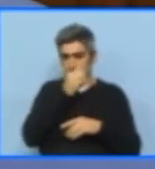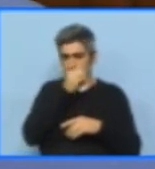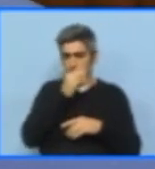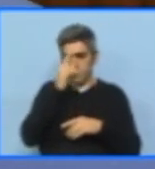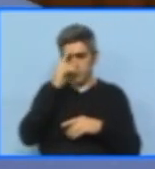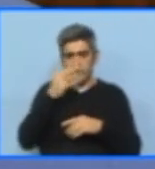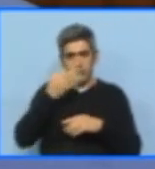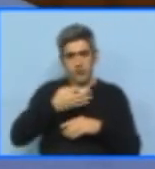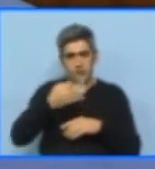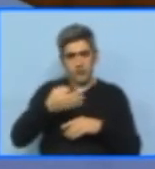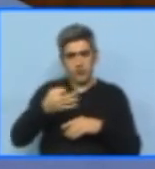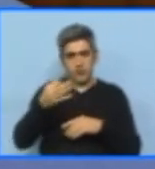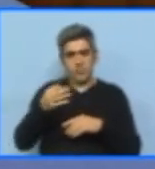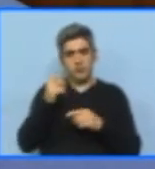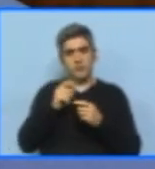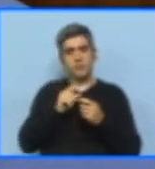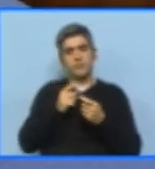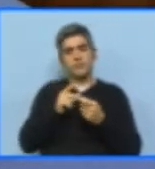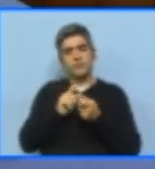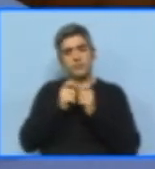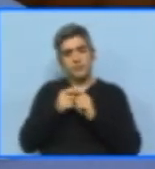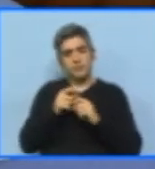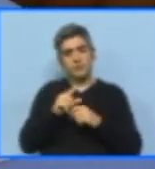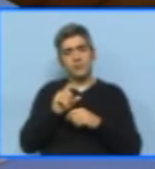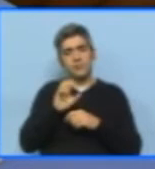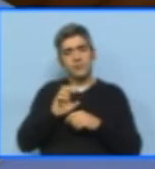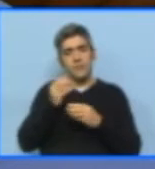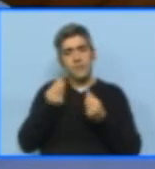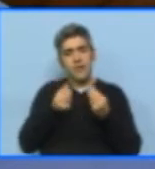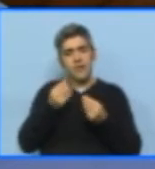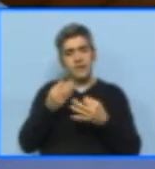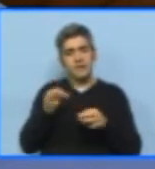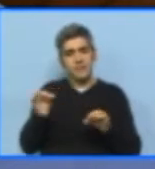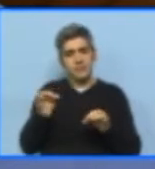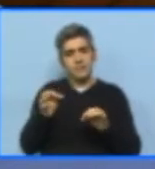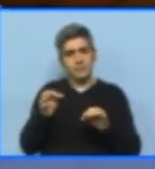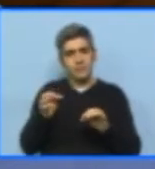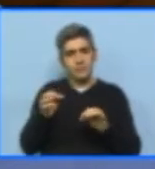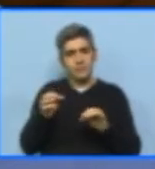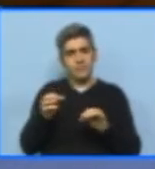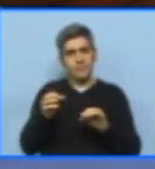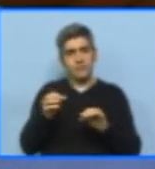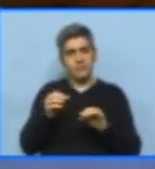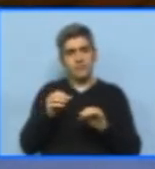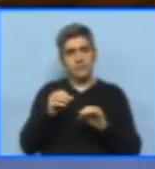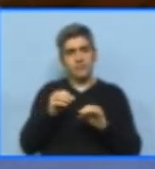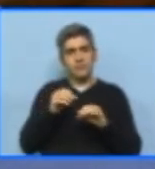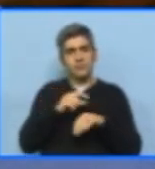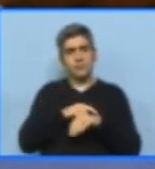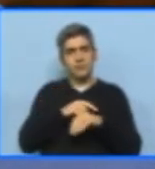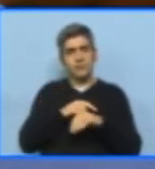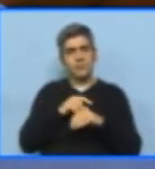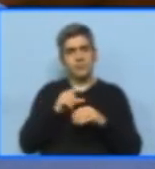diário de trocar em miúdos, de explicar de uma maneira simples aquilo que são as primelines,